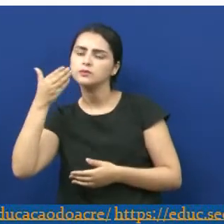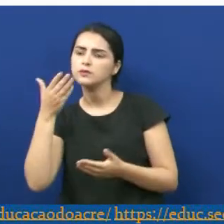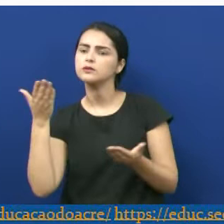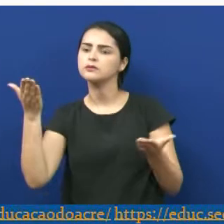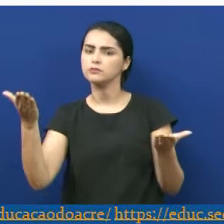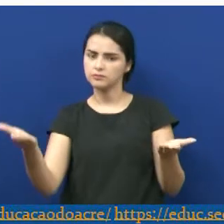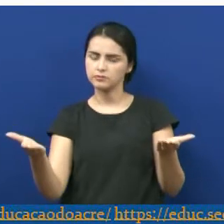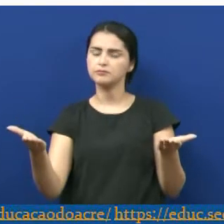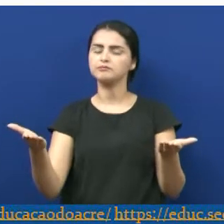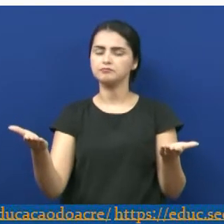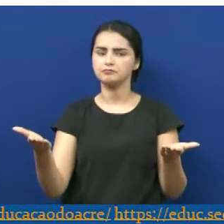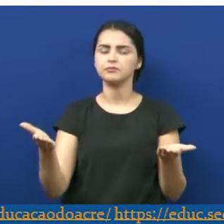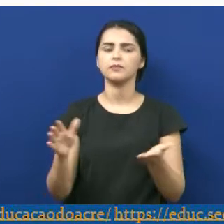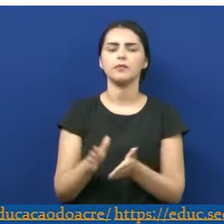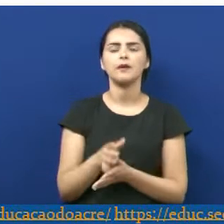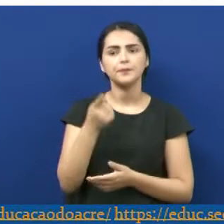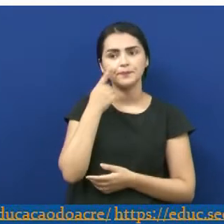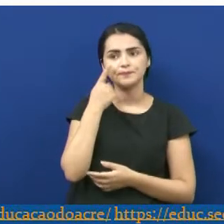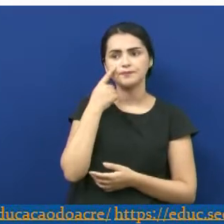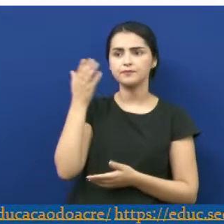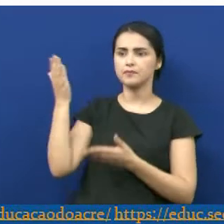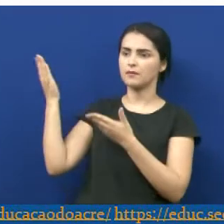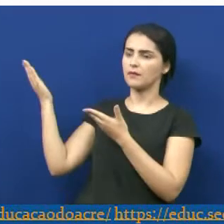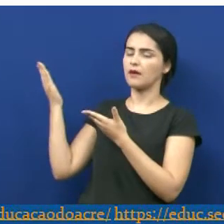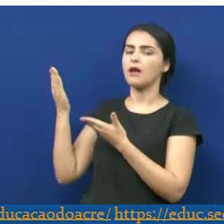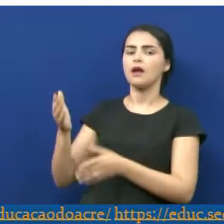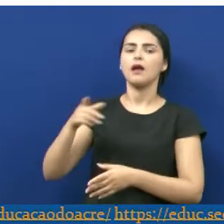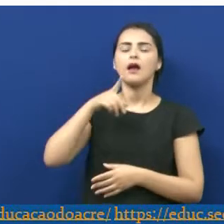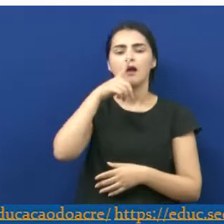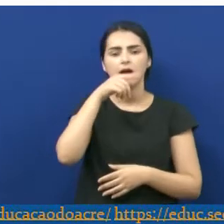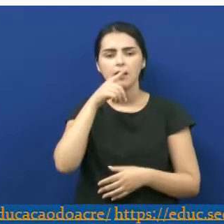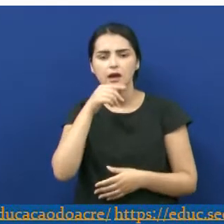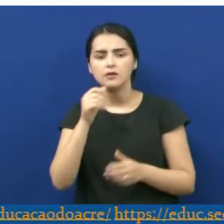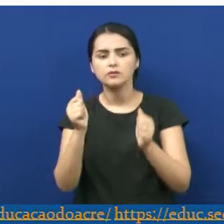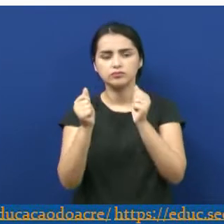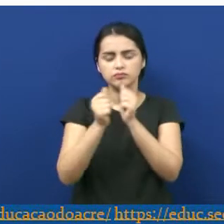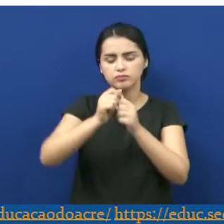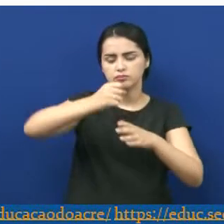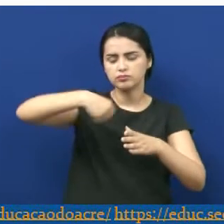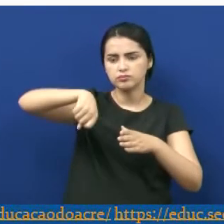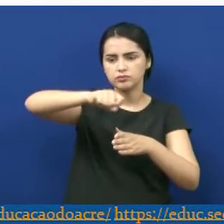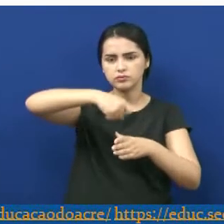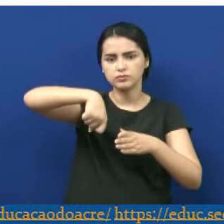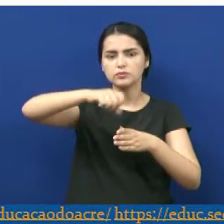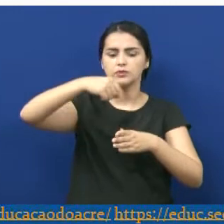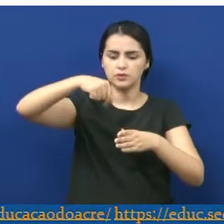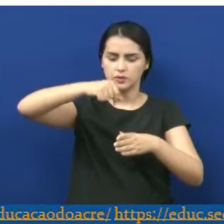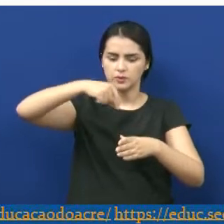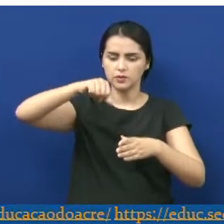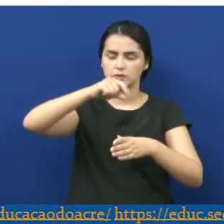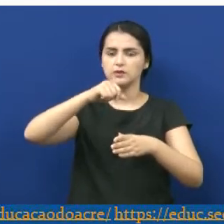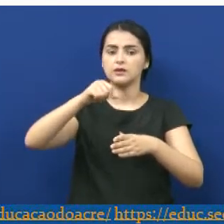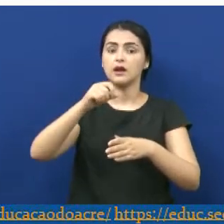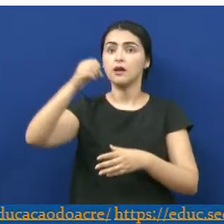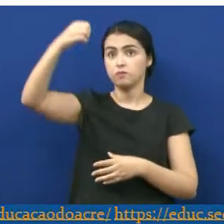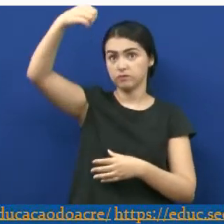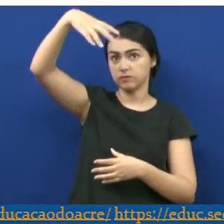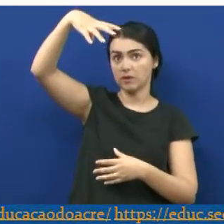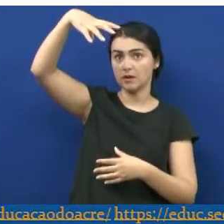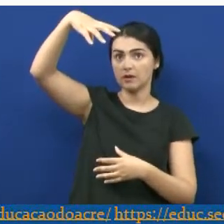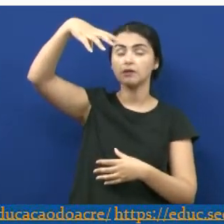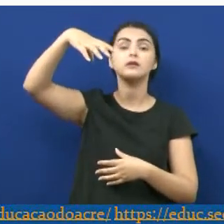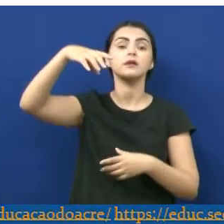é a sacarose. Então veja, uma solução de água com sal de cozinha, a lâmpada certamente ela vai acender, porque os